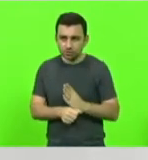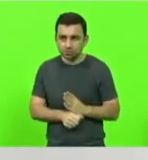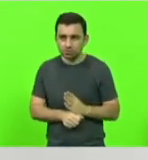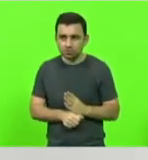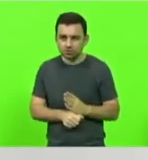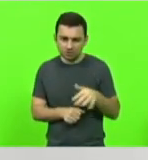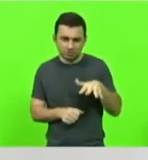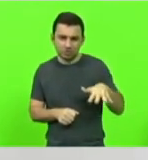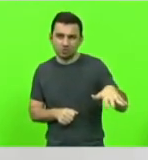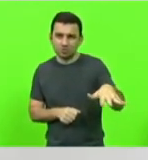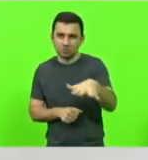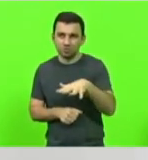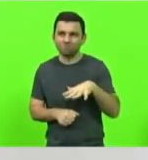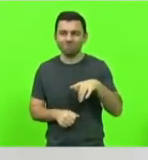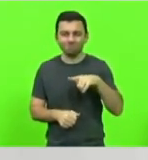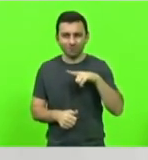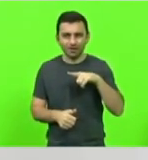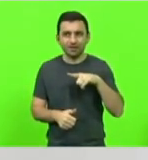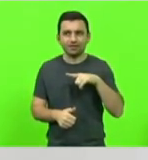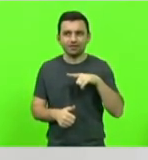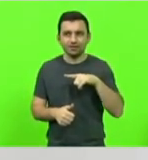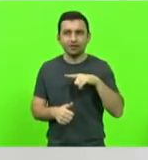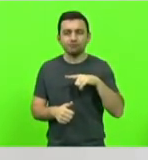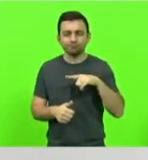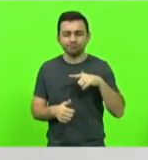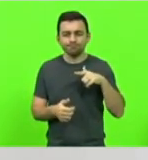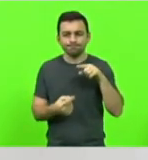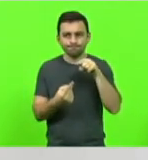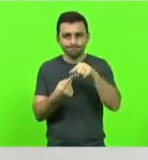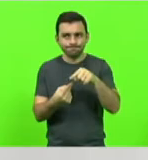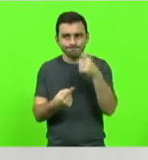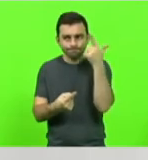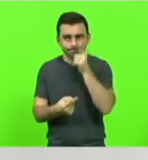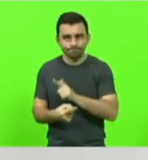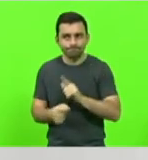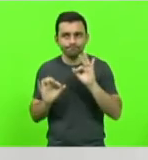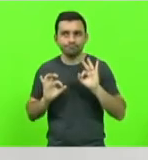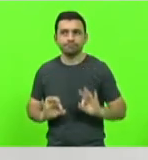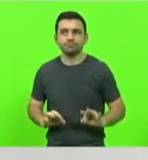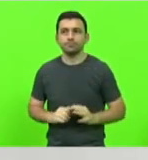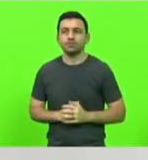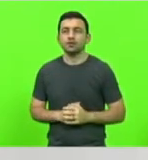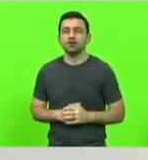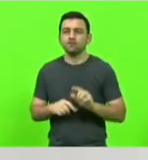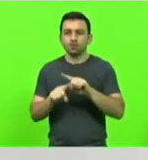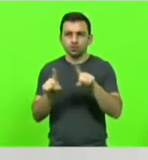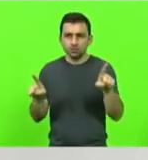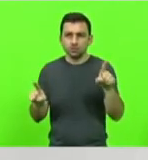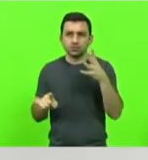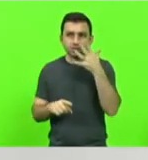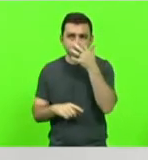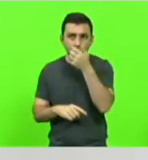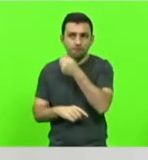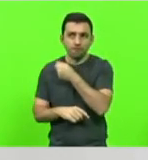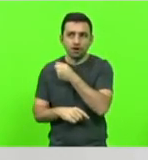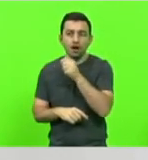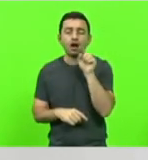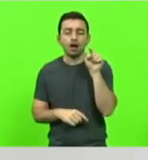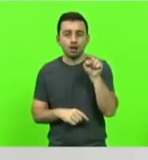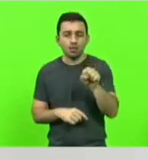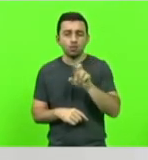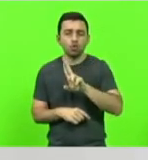ele tem conseguido atingir o seu objetivo maior. Então, guardem esse nome, Hugo Armando Carvajal,